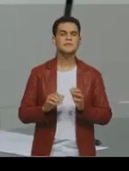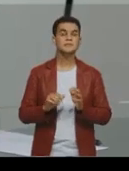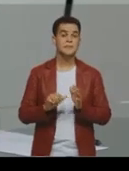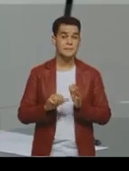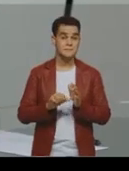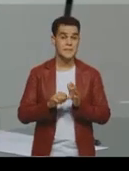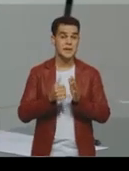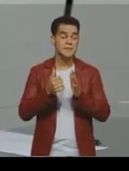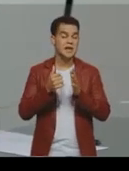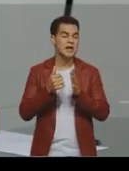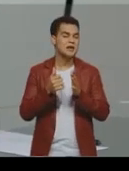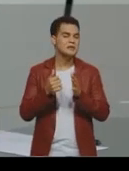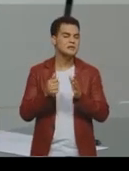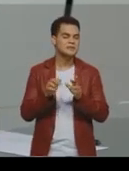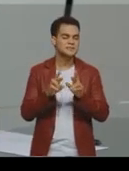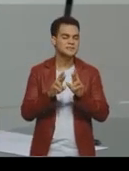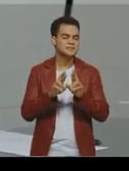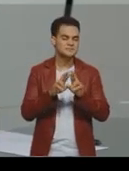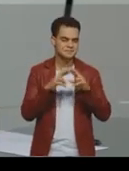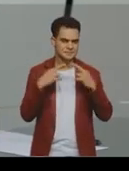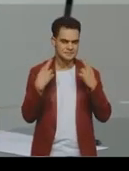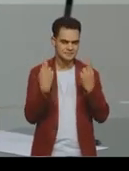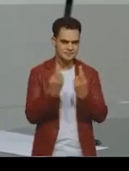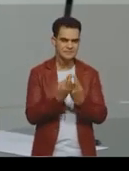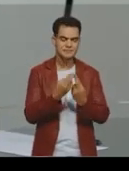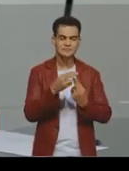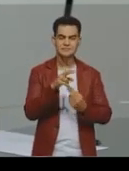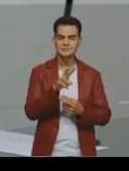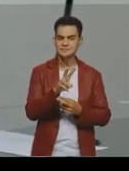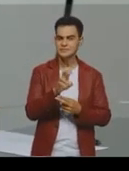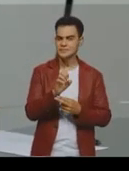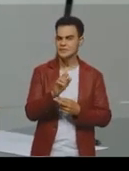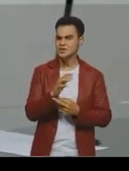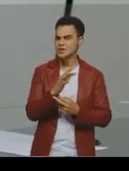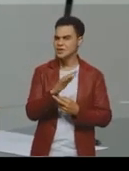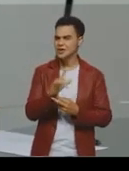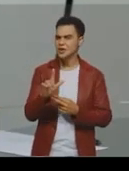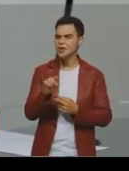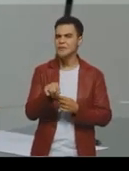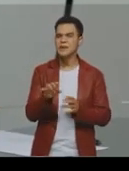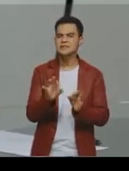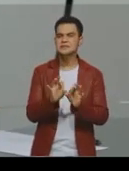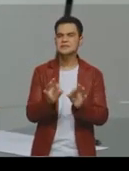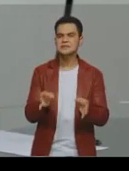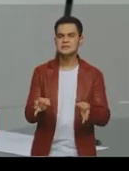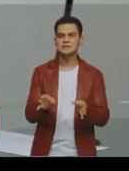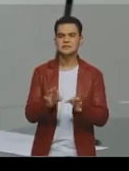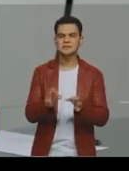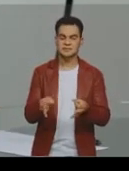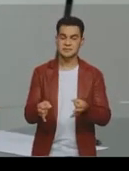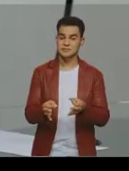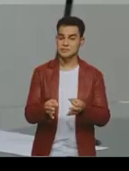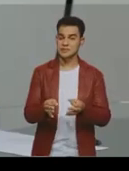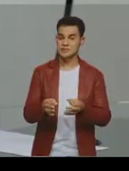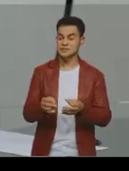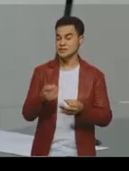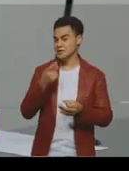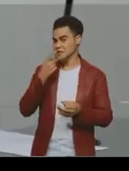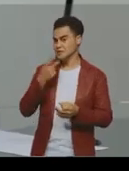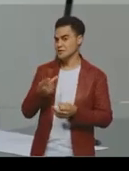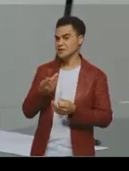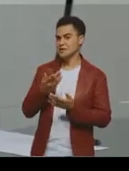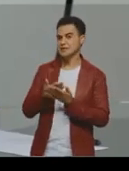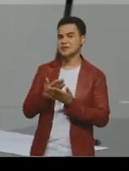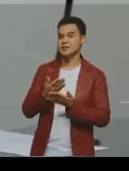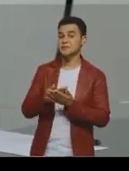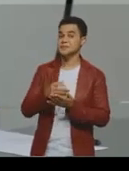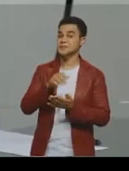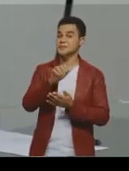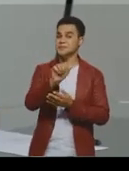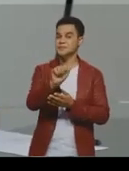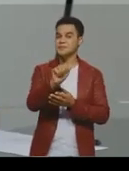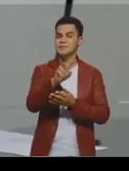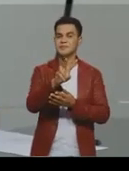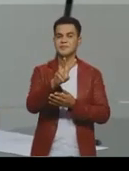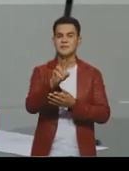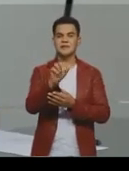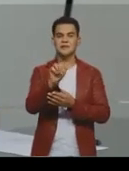desse reino, do reino vegetal. Eles são seres, então, mais simples. Aquela questão igual eu falei na aula, são avasculares, não